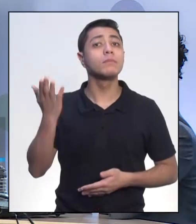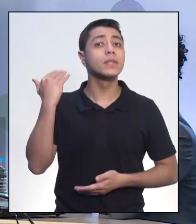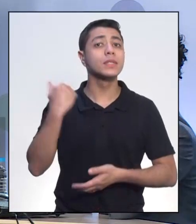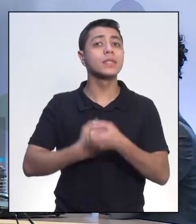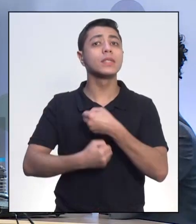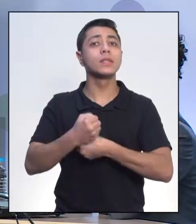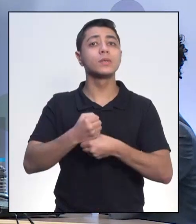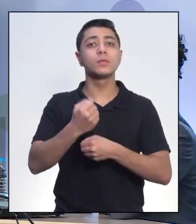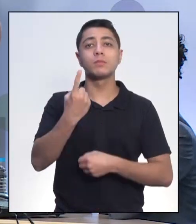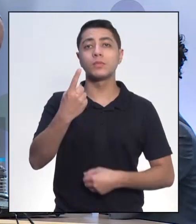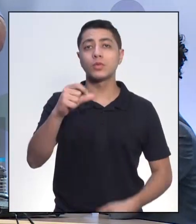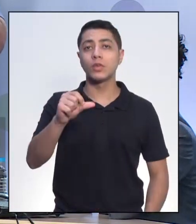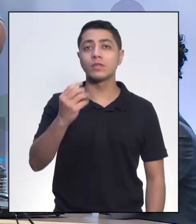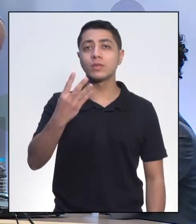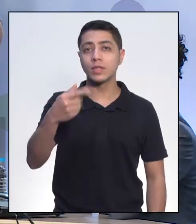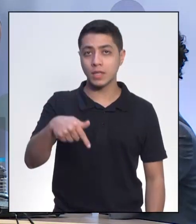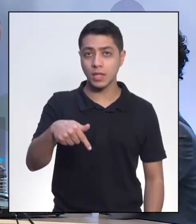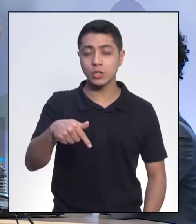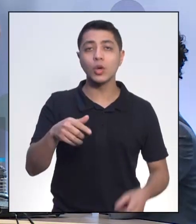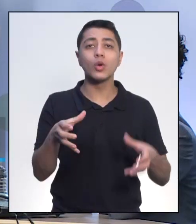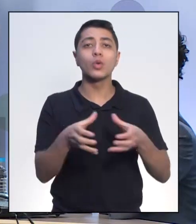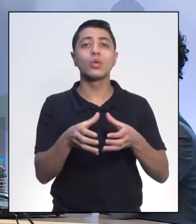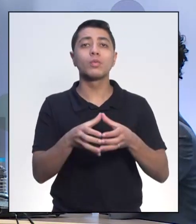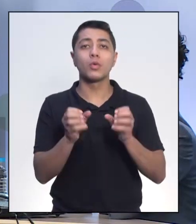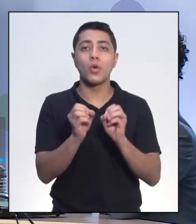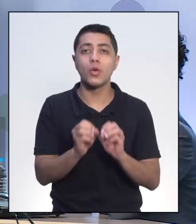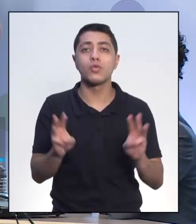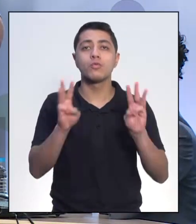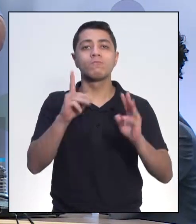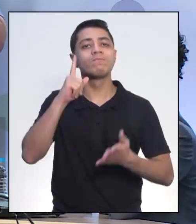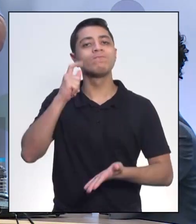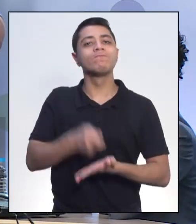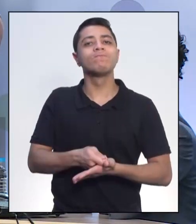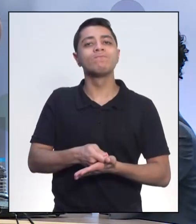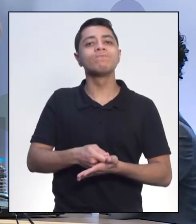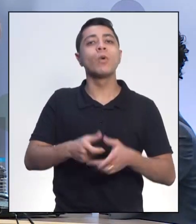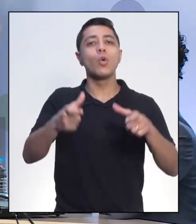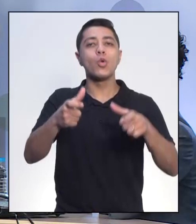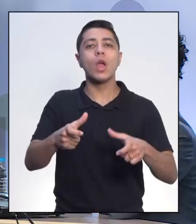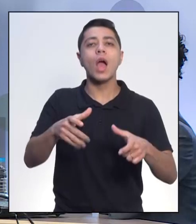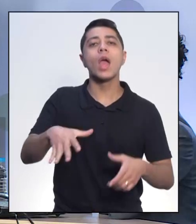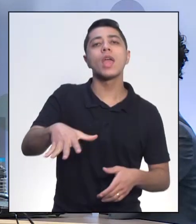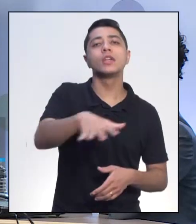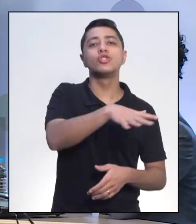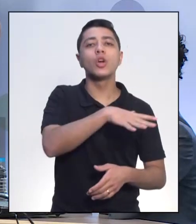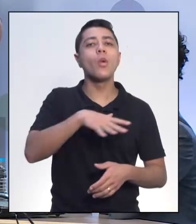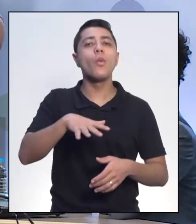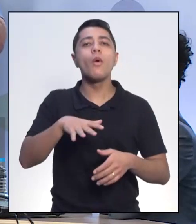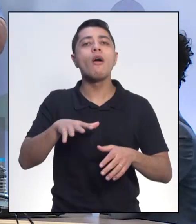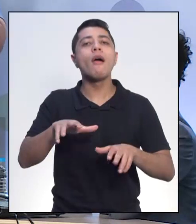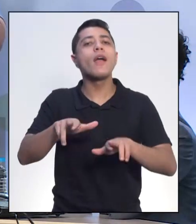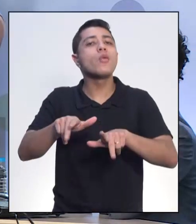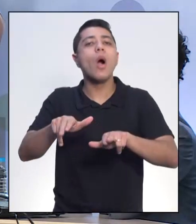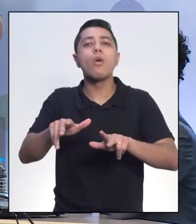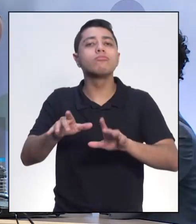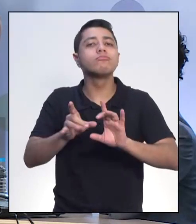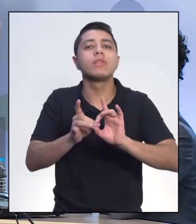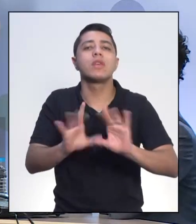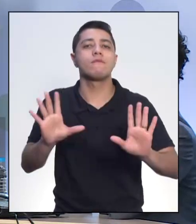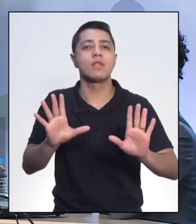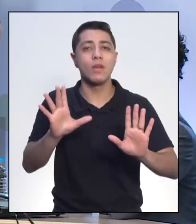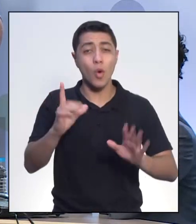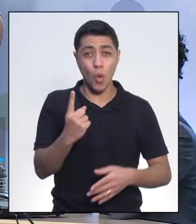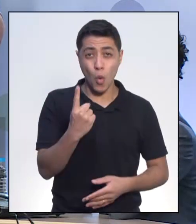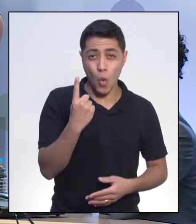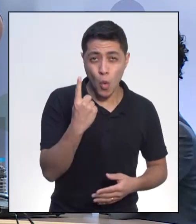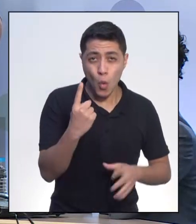decidiu que seria uma região internacional. Né, não seria como se fosse uma região neutra, sem ter o domínio de ninguém, tá,